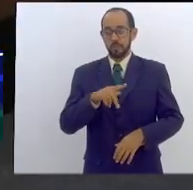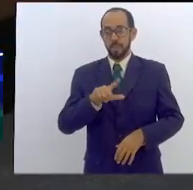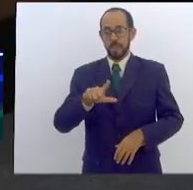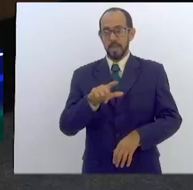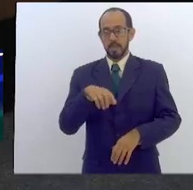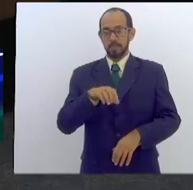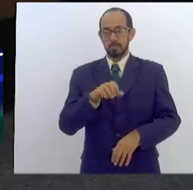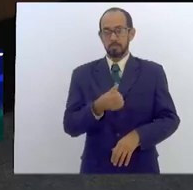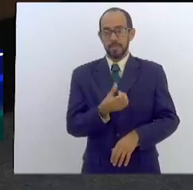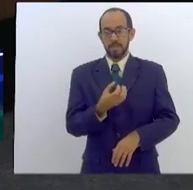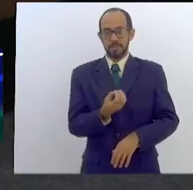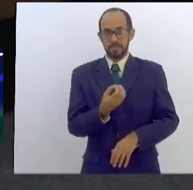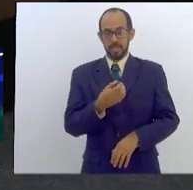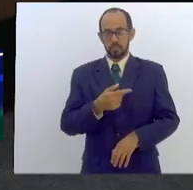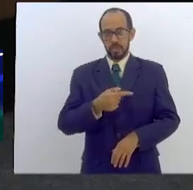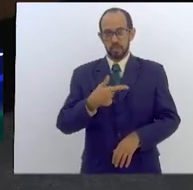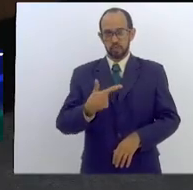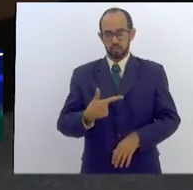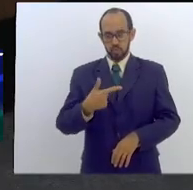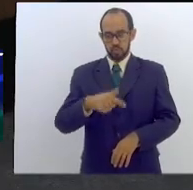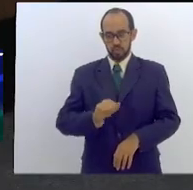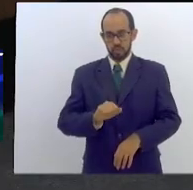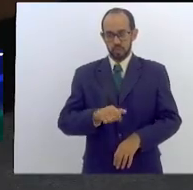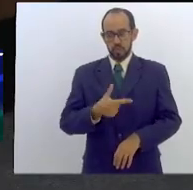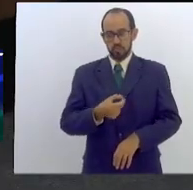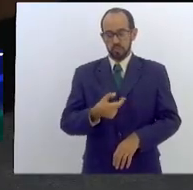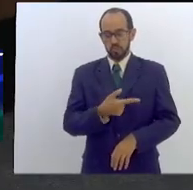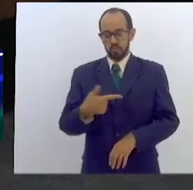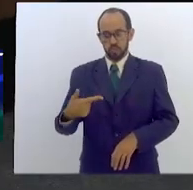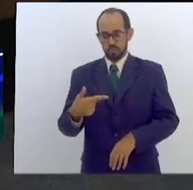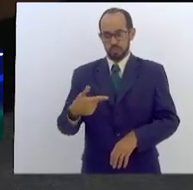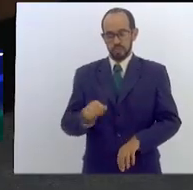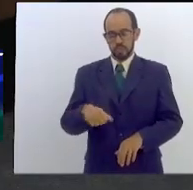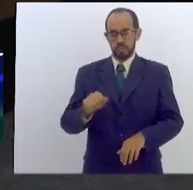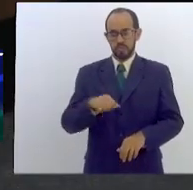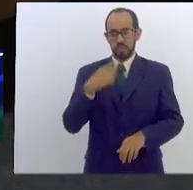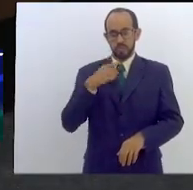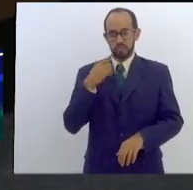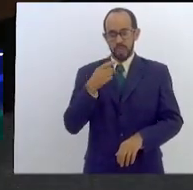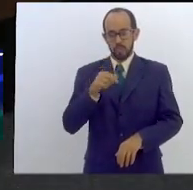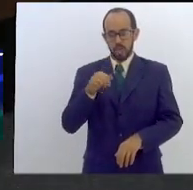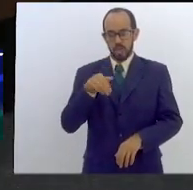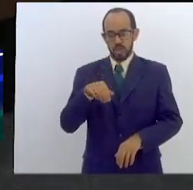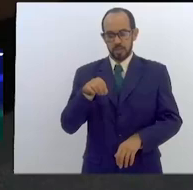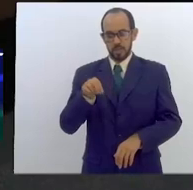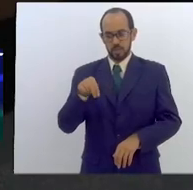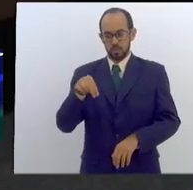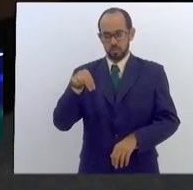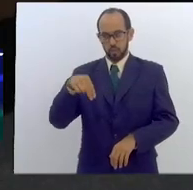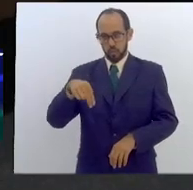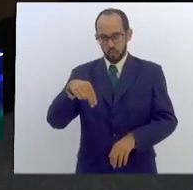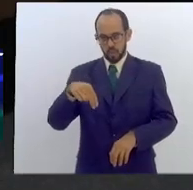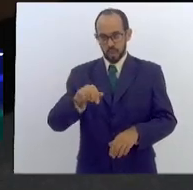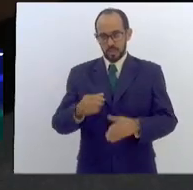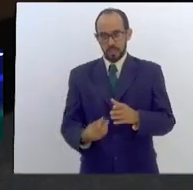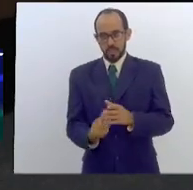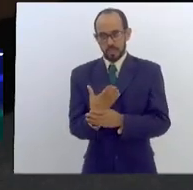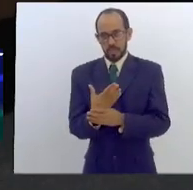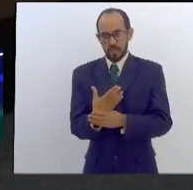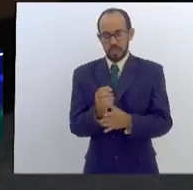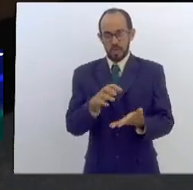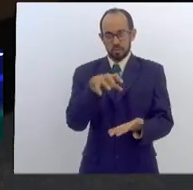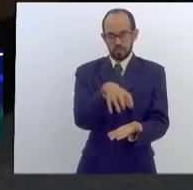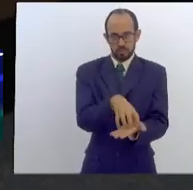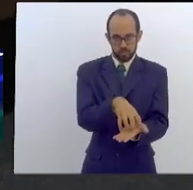6072 de 22, de autoria do deputado Anderson Alexandre, que cria o polo